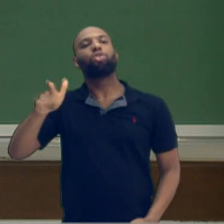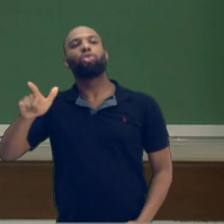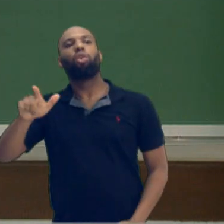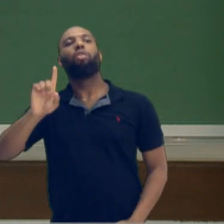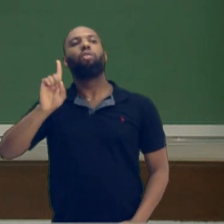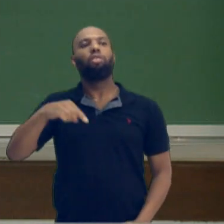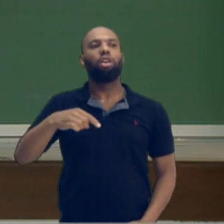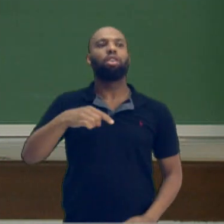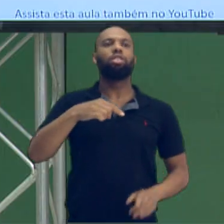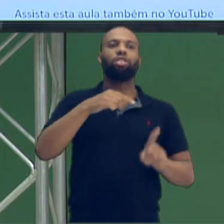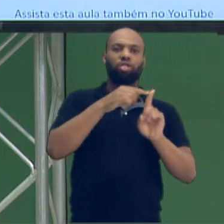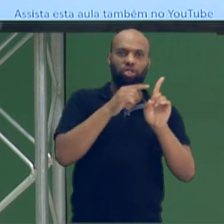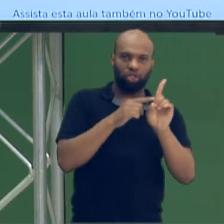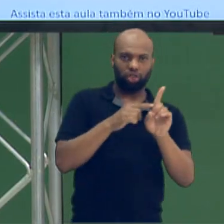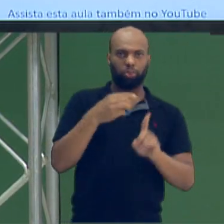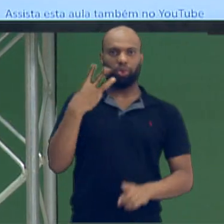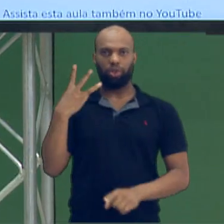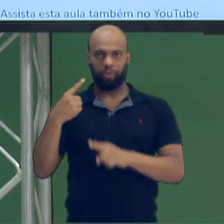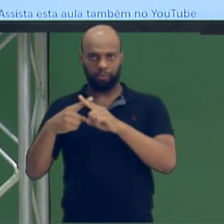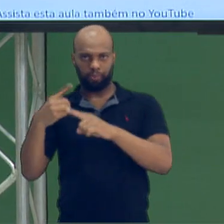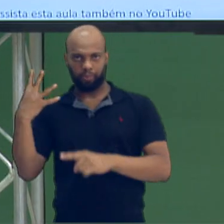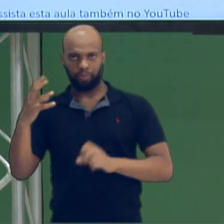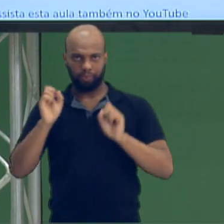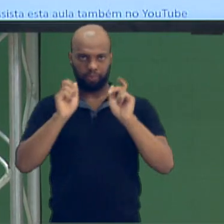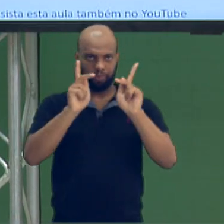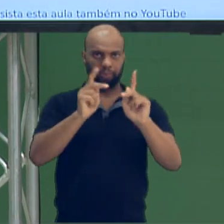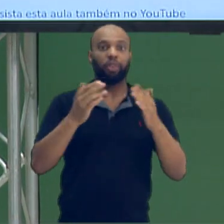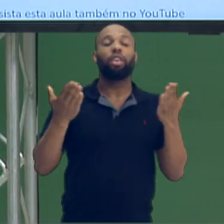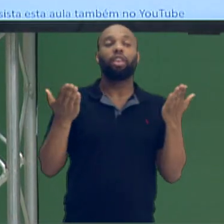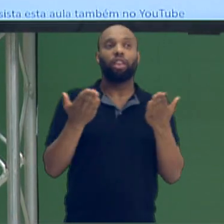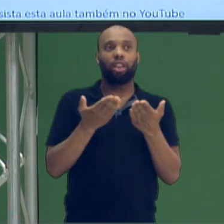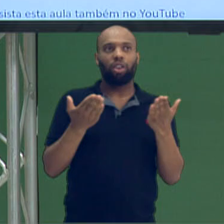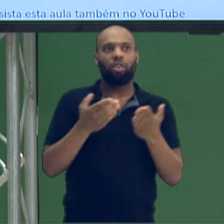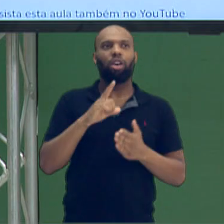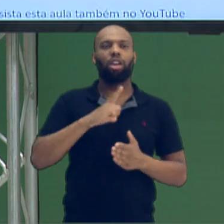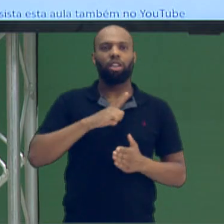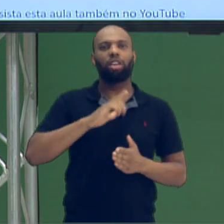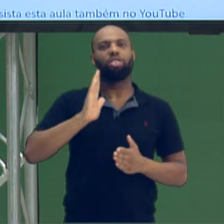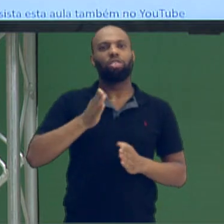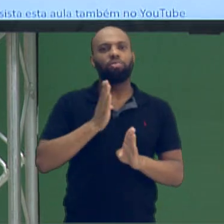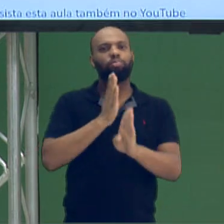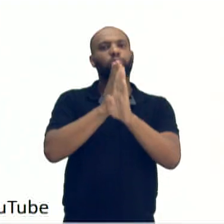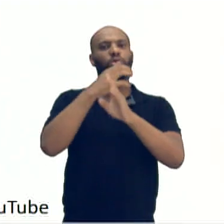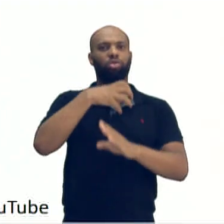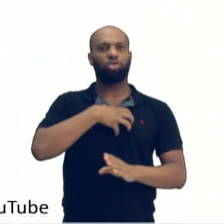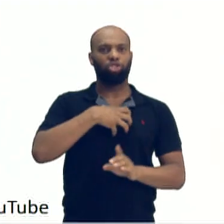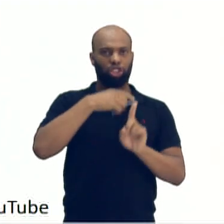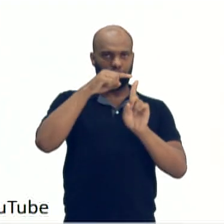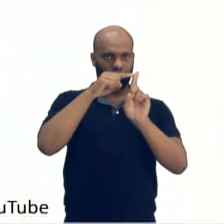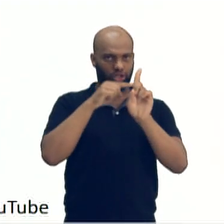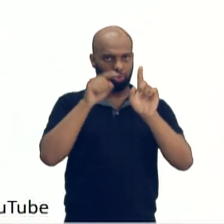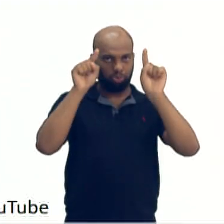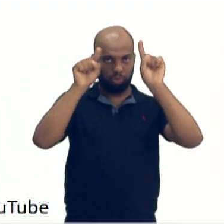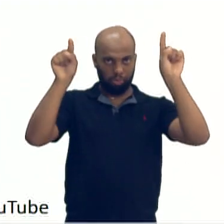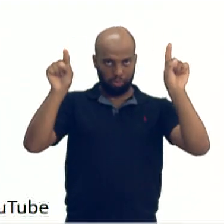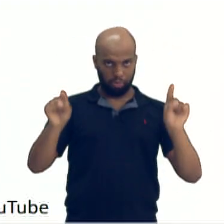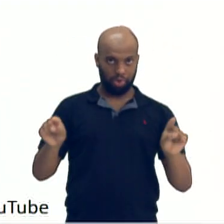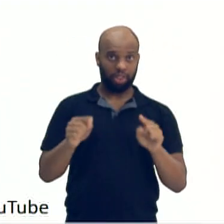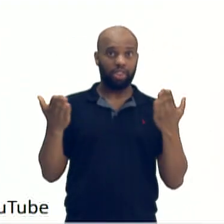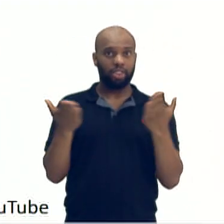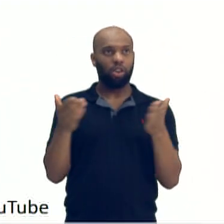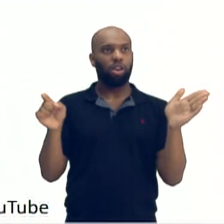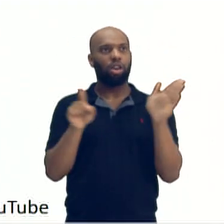C, 3 por 4, perfeito? Muito bem, então, a gente determinou a ordem das matrizes. Agora a gente vai para um